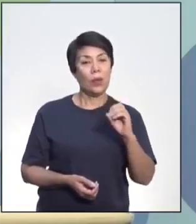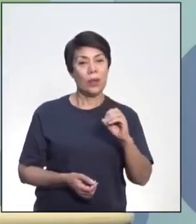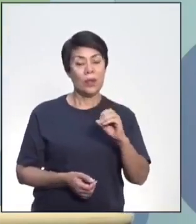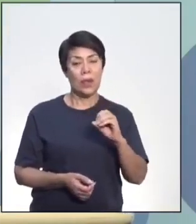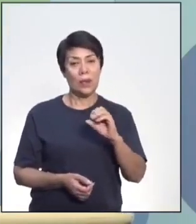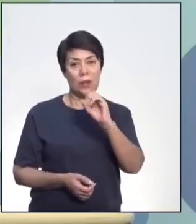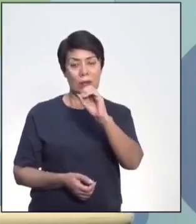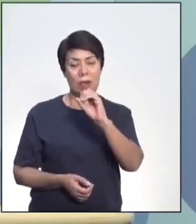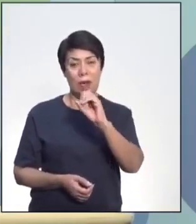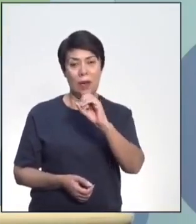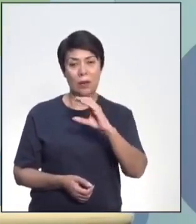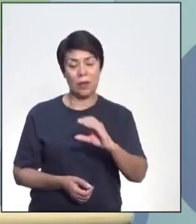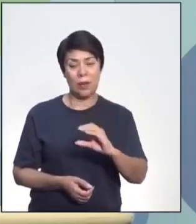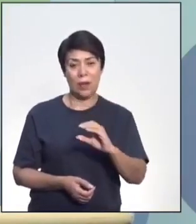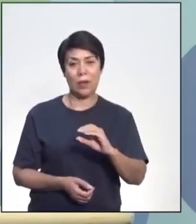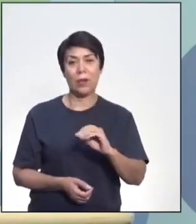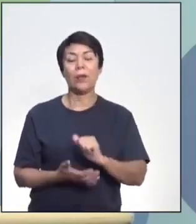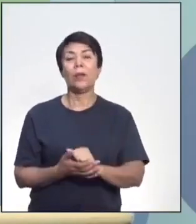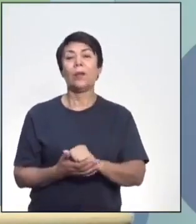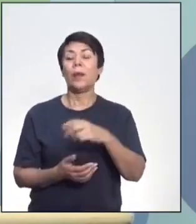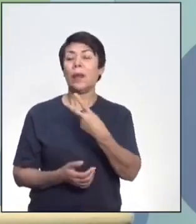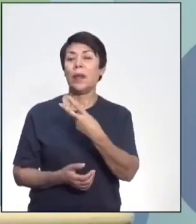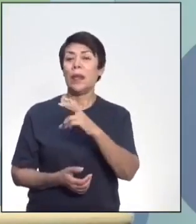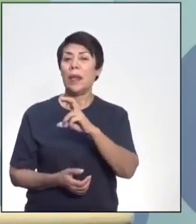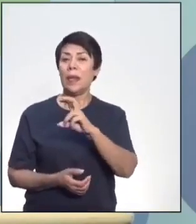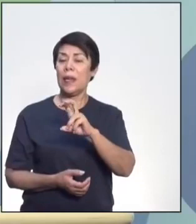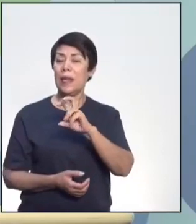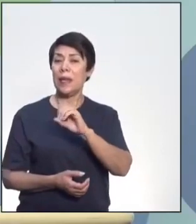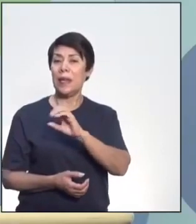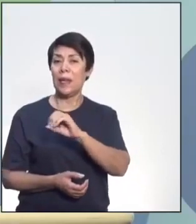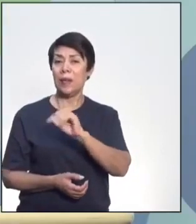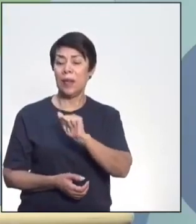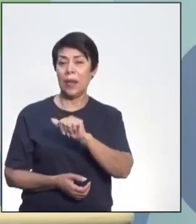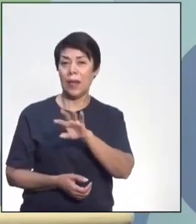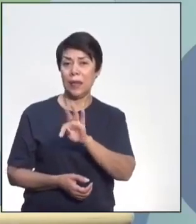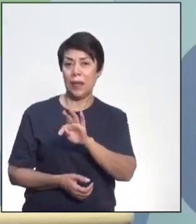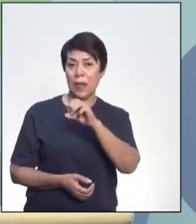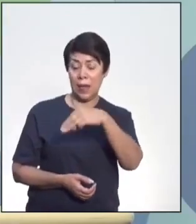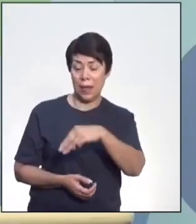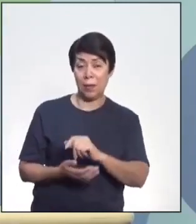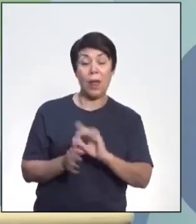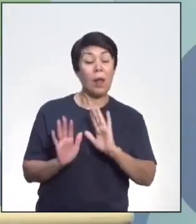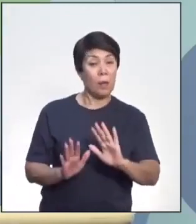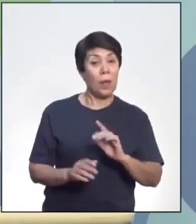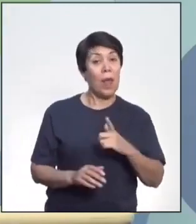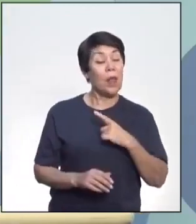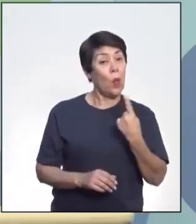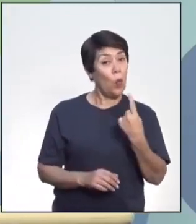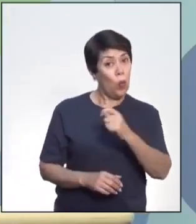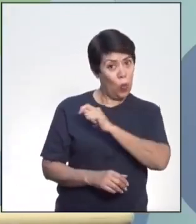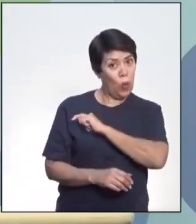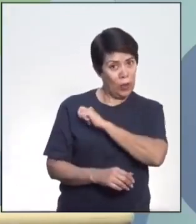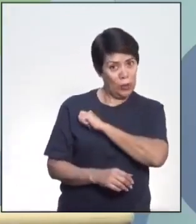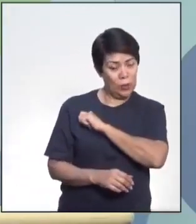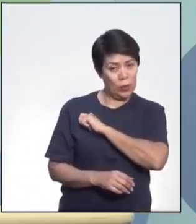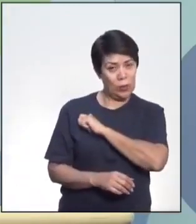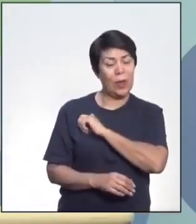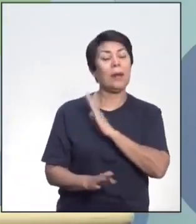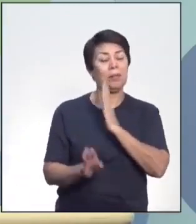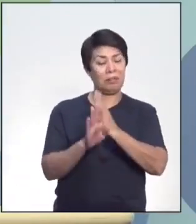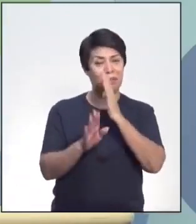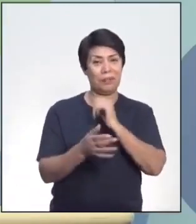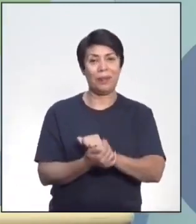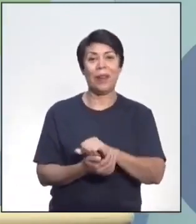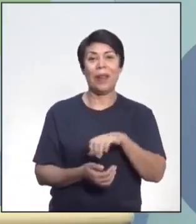Matheus também fez a mesma coisa. Mas teve um aluno, que agora até não estou... Achei.